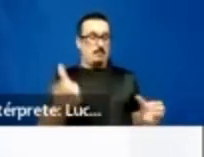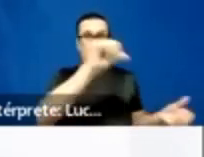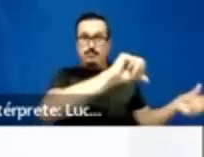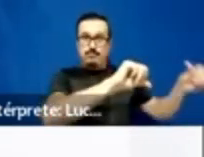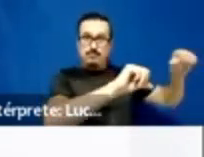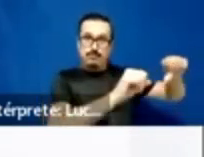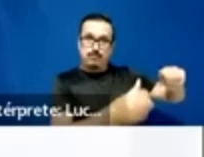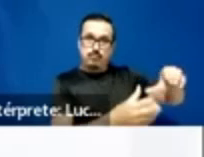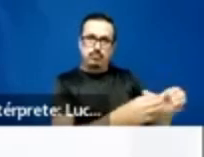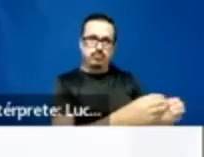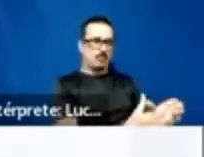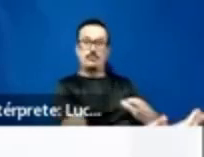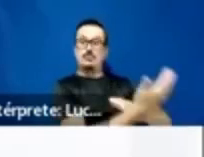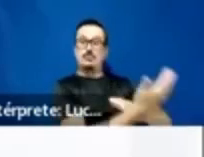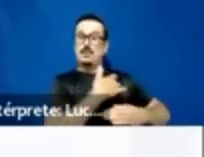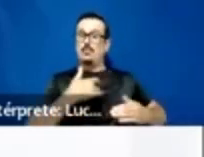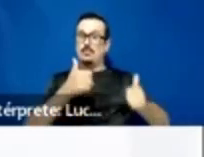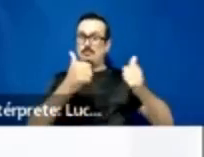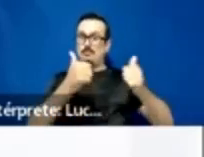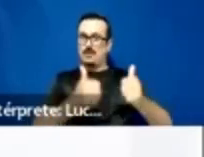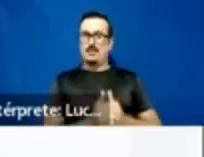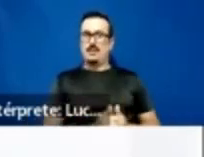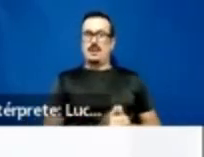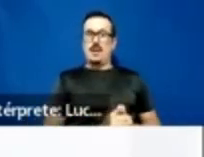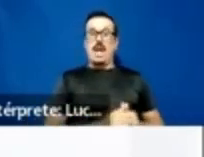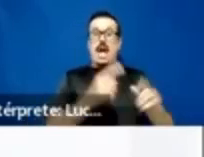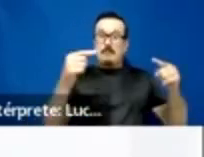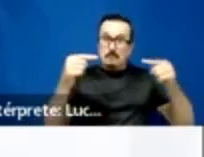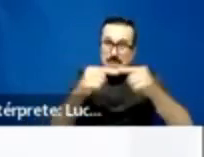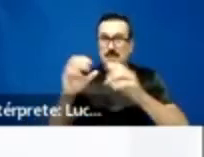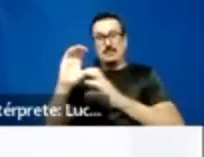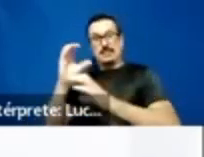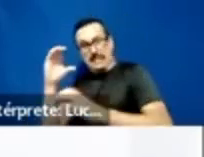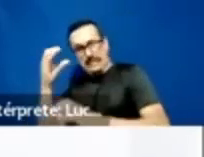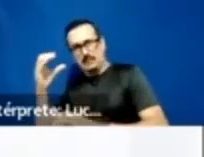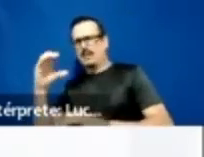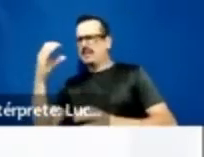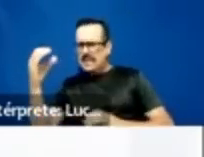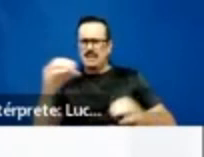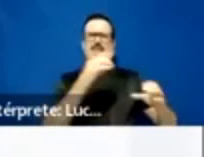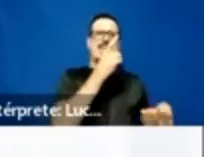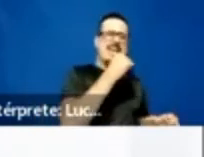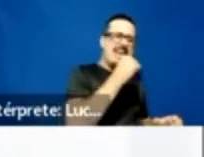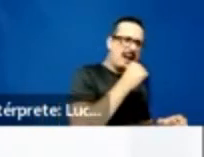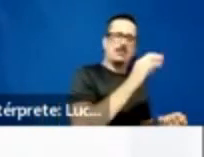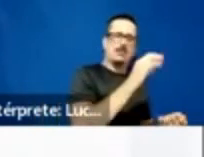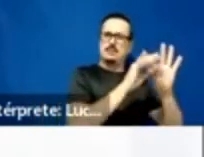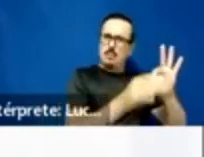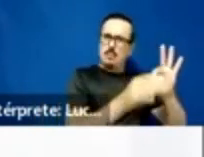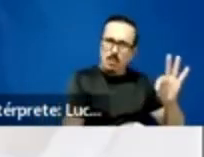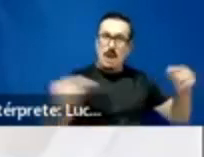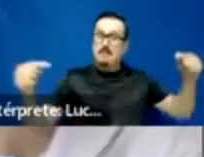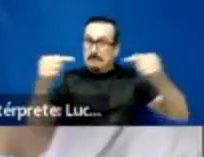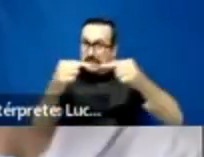da saúde, ele tem eficiência cientificamente comprovada. Então, esse documento aqui do Congresso, ele só